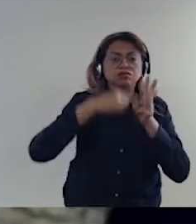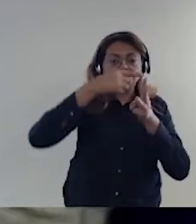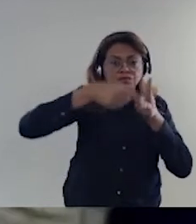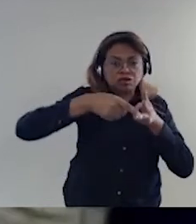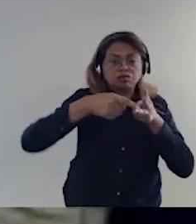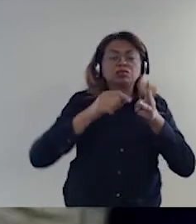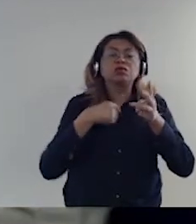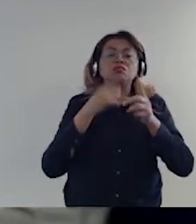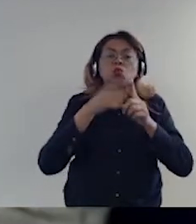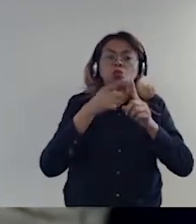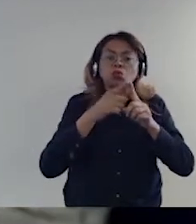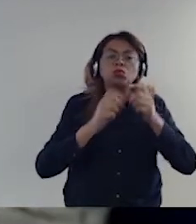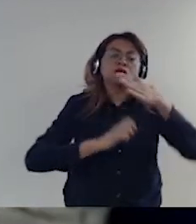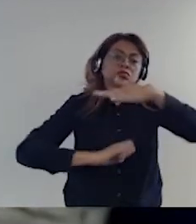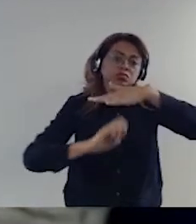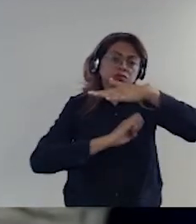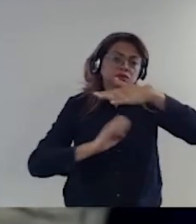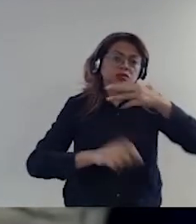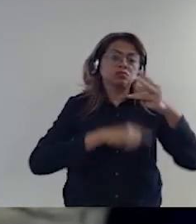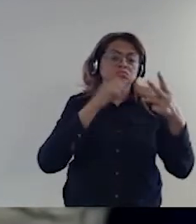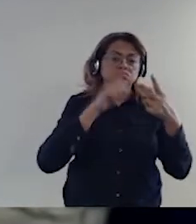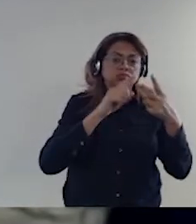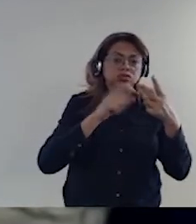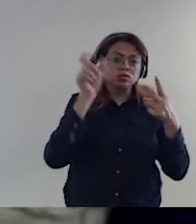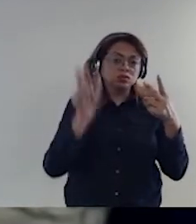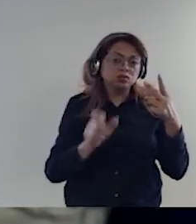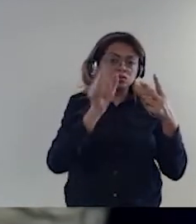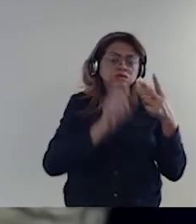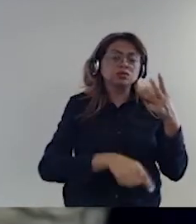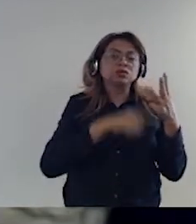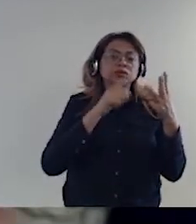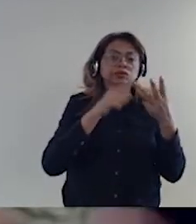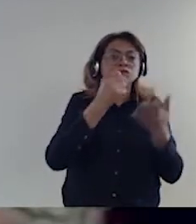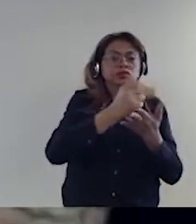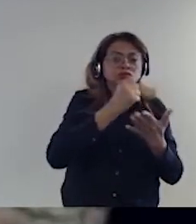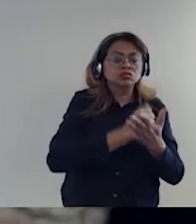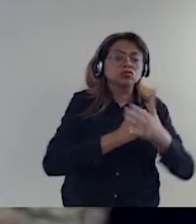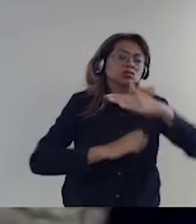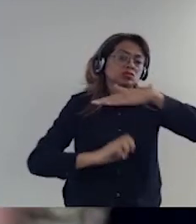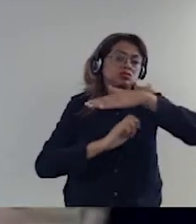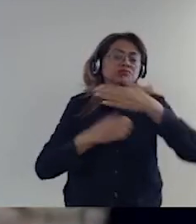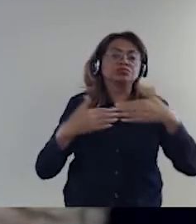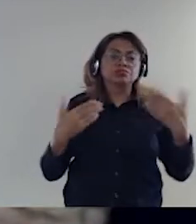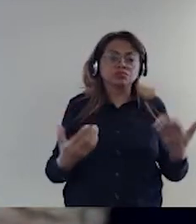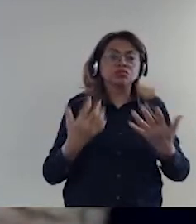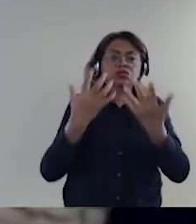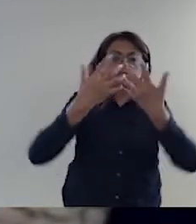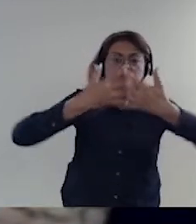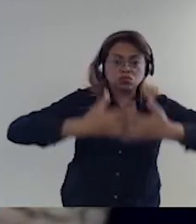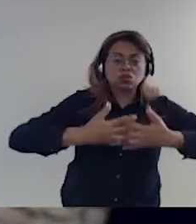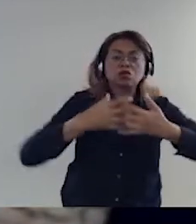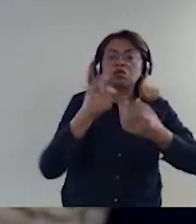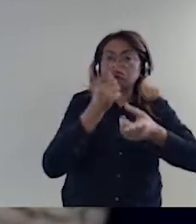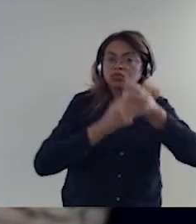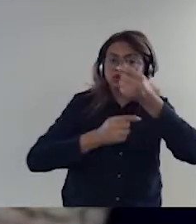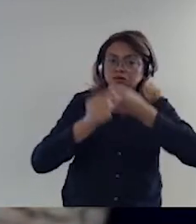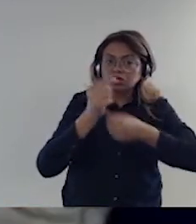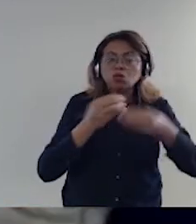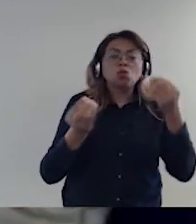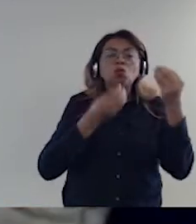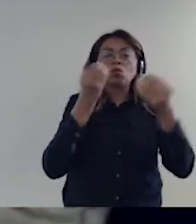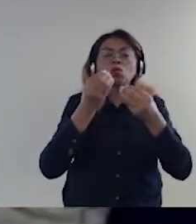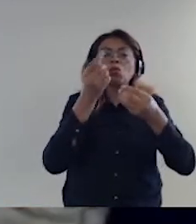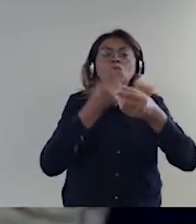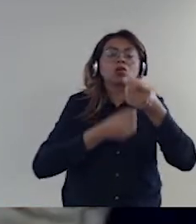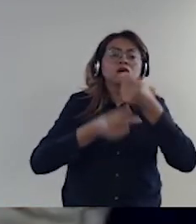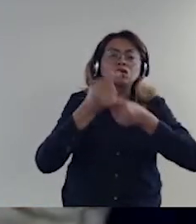patrimoniais entre as pessoas e os contratos, como tal, pressupõem o funcionamento da economia e o modo como a economia está a